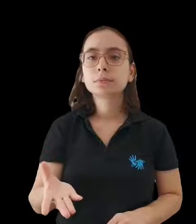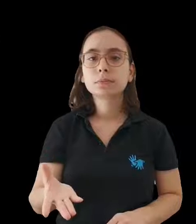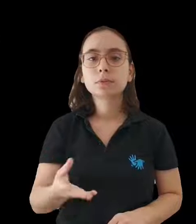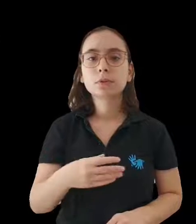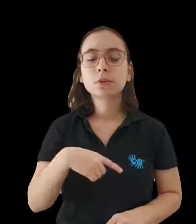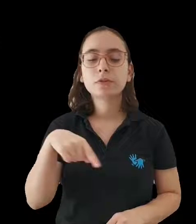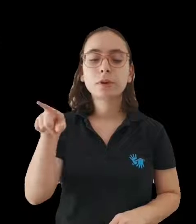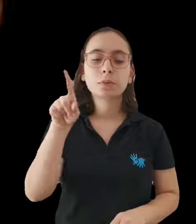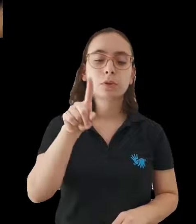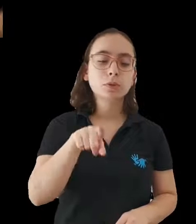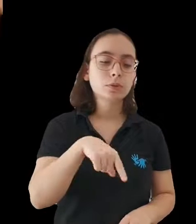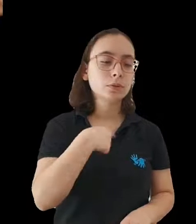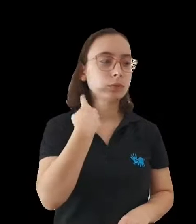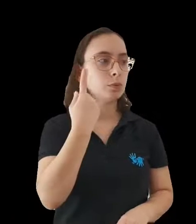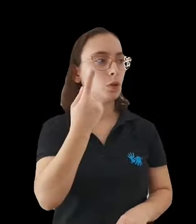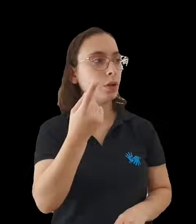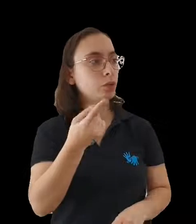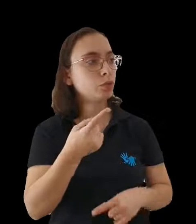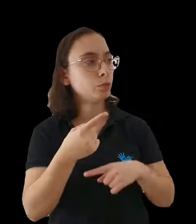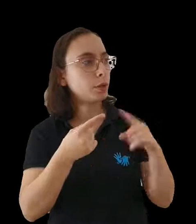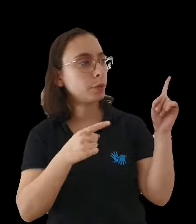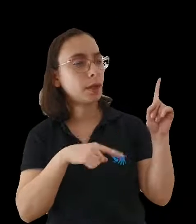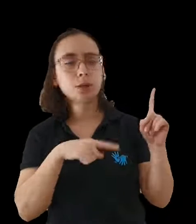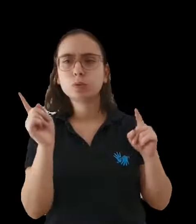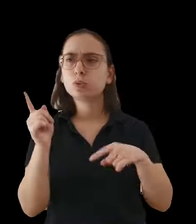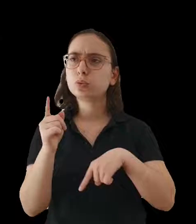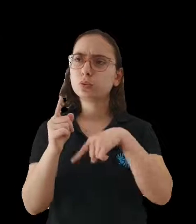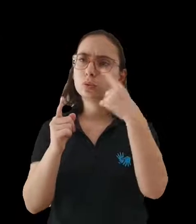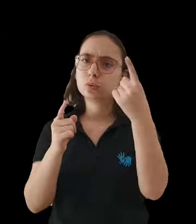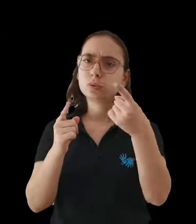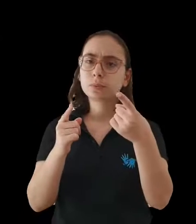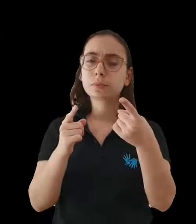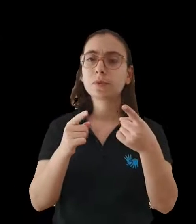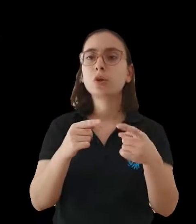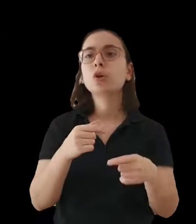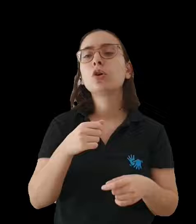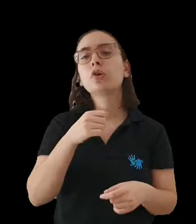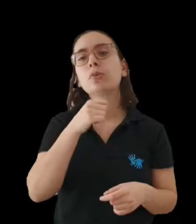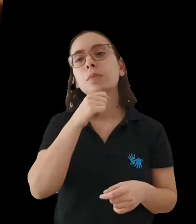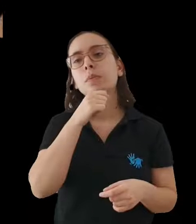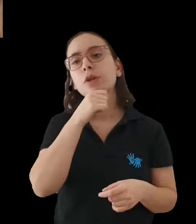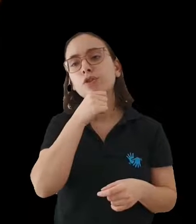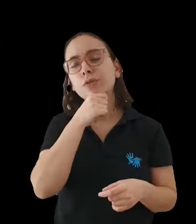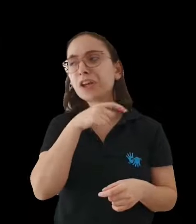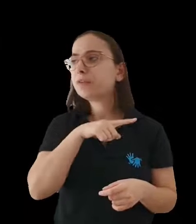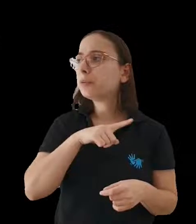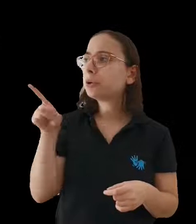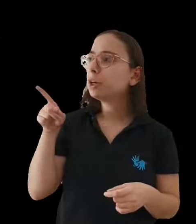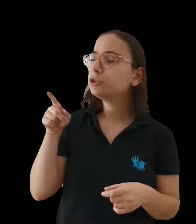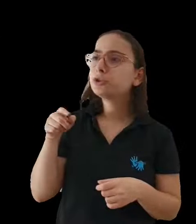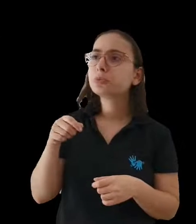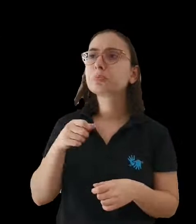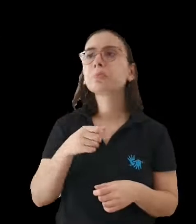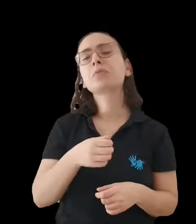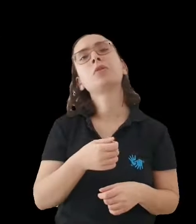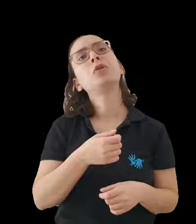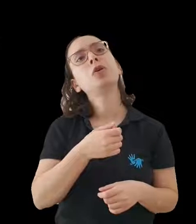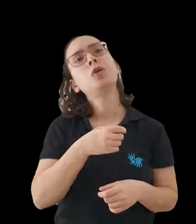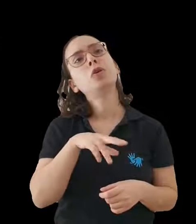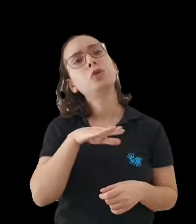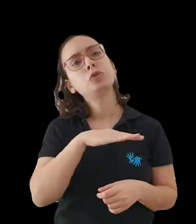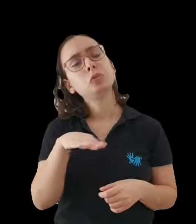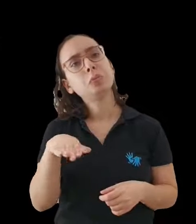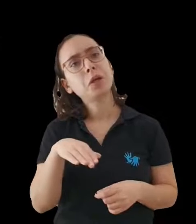vai para o leste, vai para o oeste. Então, o irmão mais velho vai para o leste, o irmão mais velho vai para o oeste. Vocês podem falar assim, o irmão